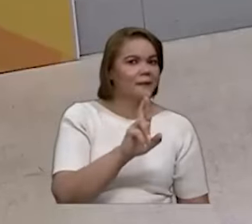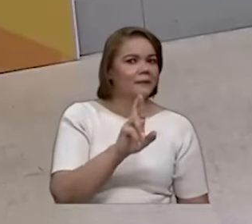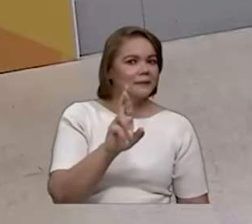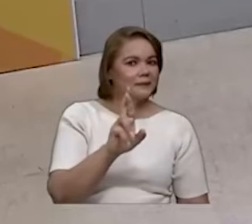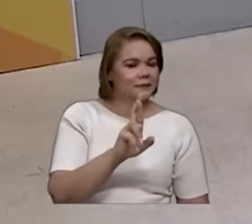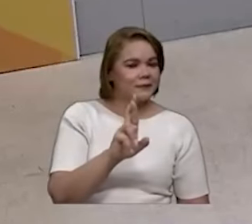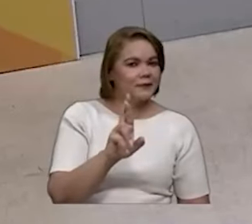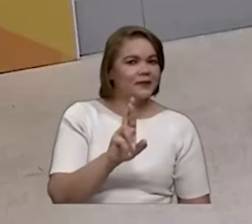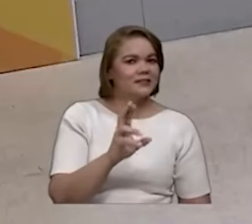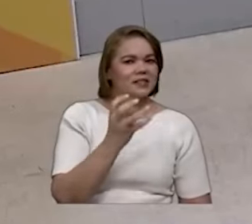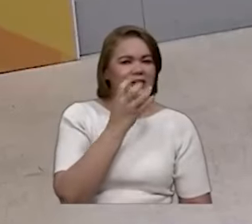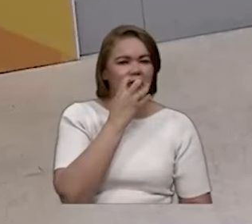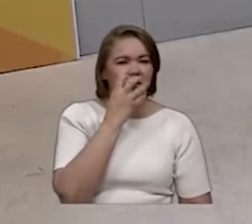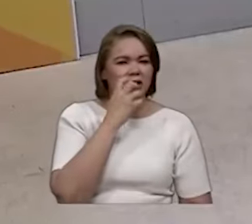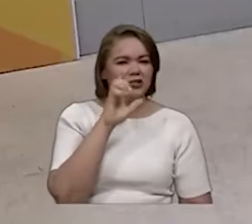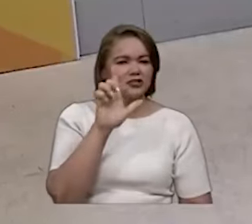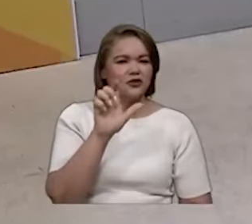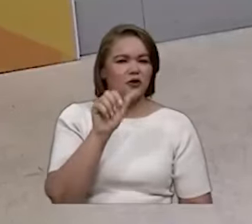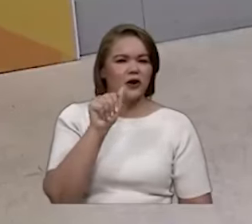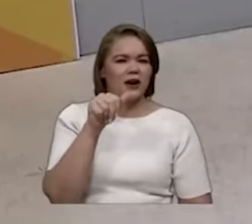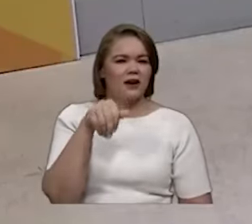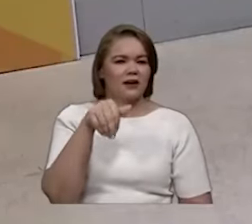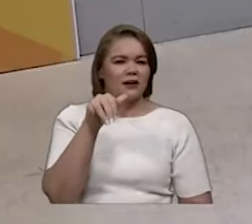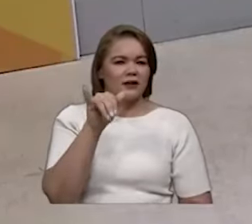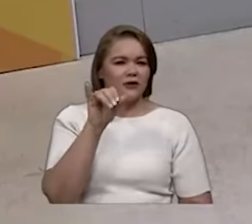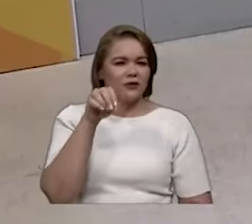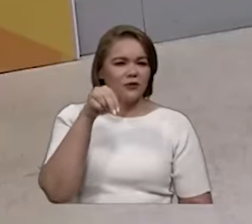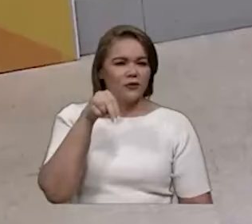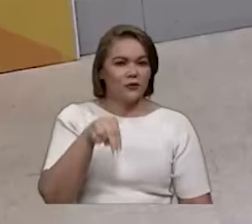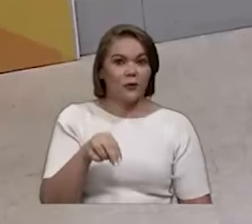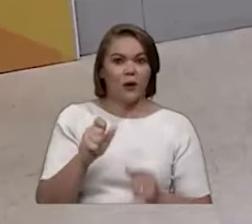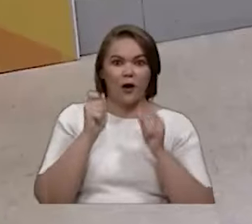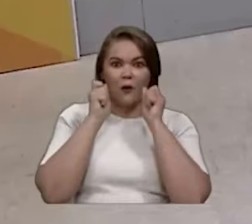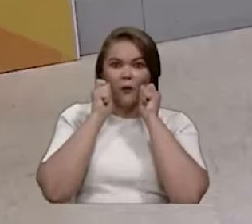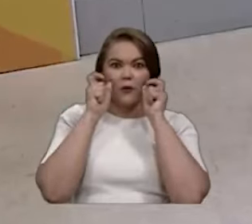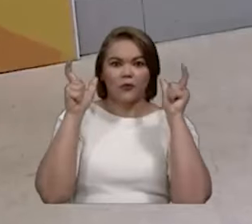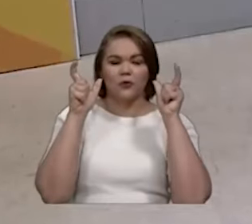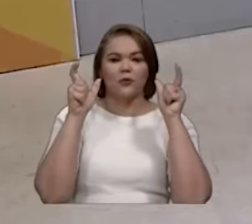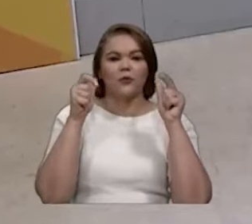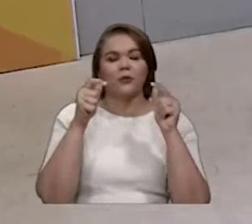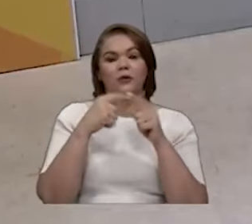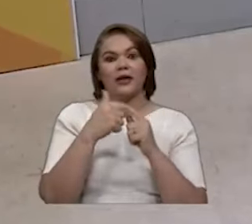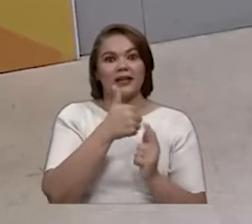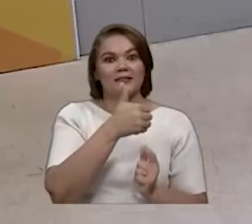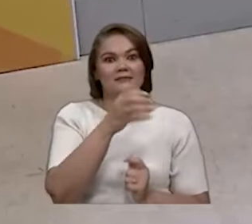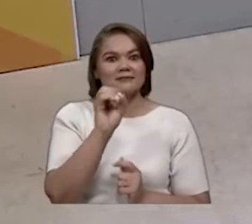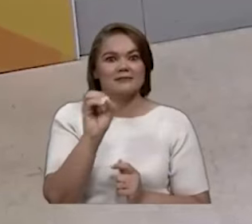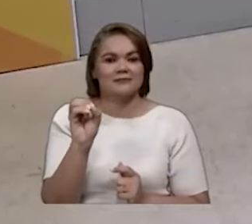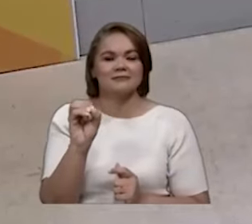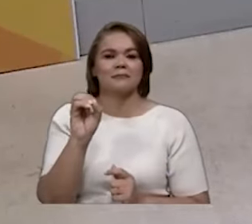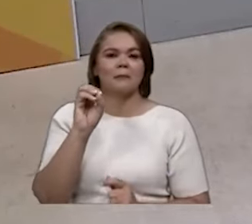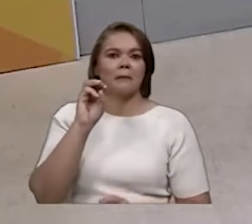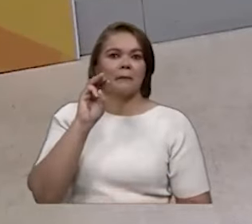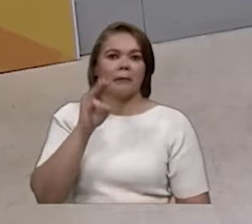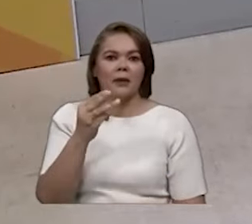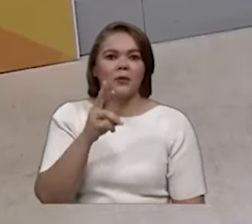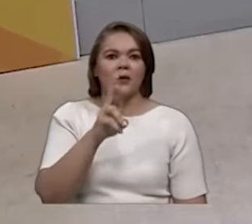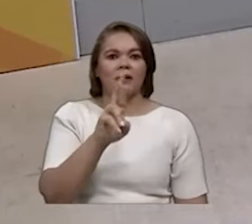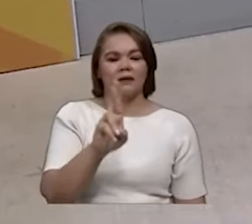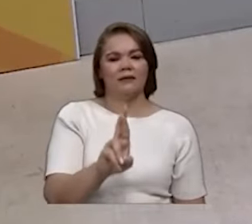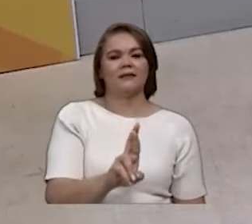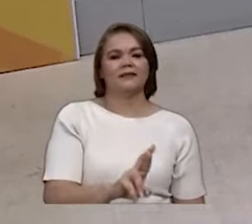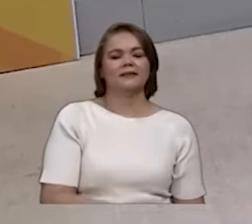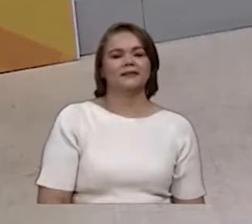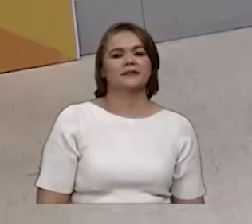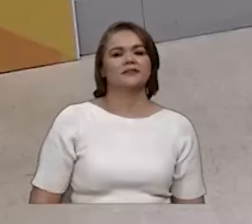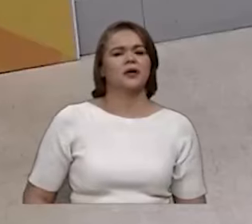o Lion acordou com o anúncio do quarto prêmio. São 100 mil reais, meu amor. Quem não acorda com um prêmio desse, né, mamãe? Ia